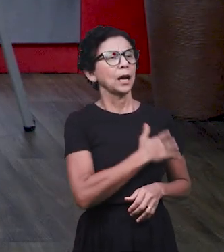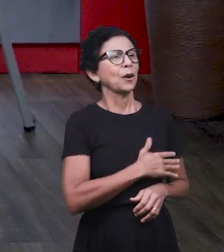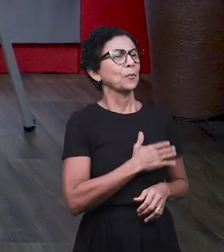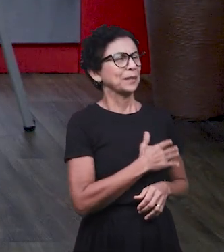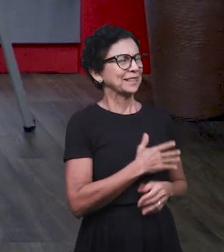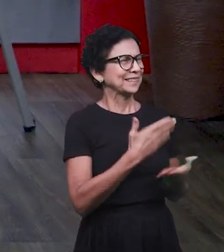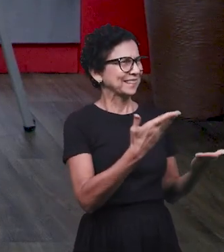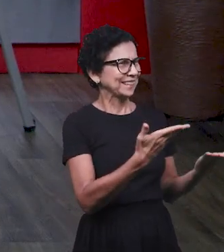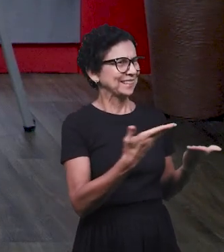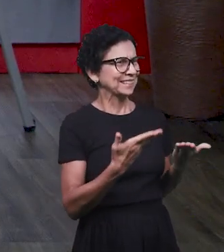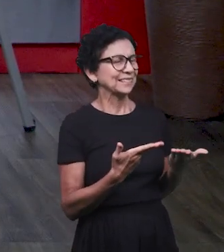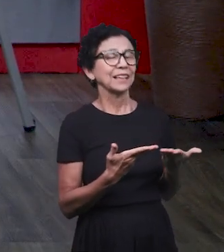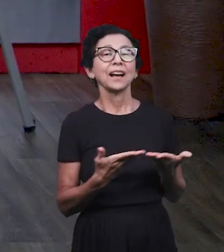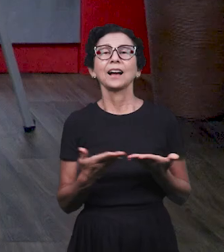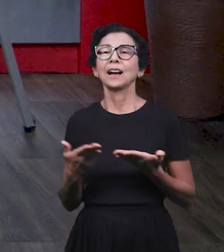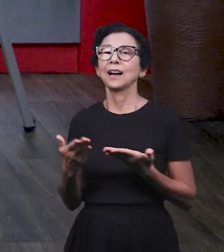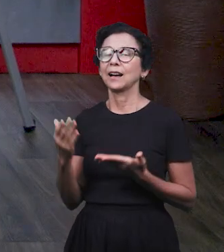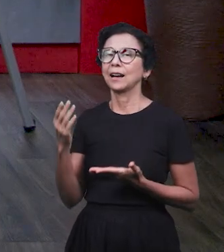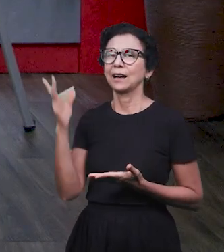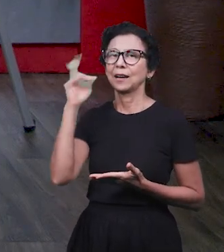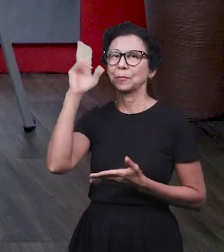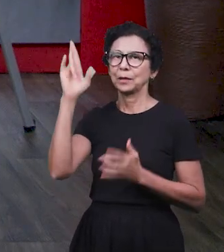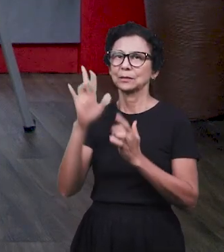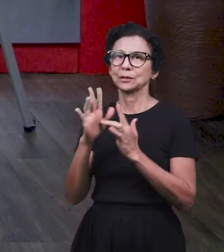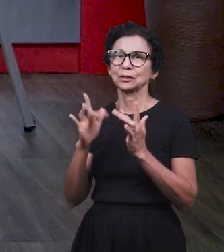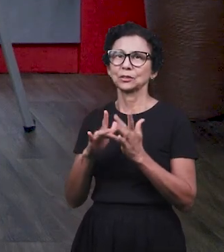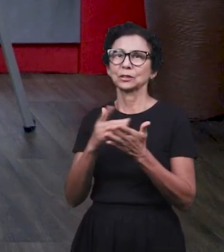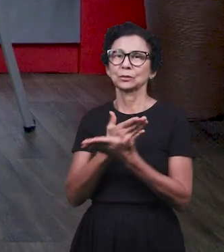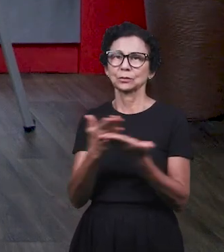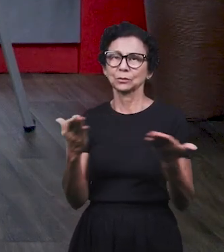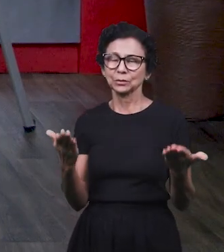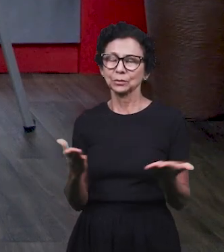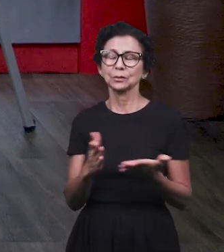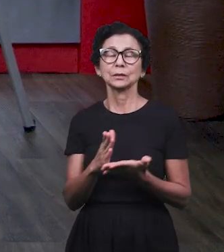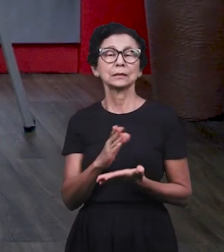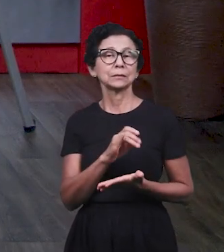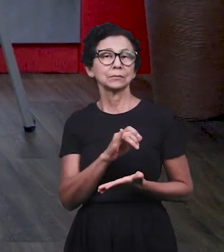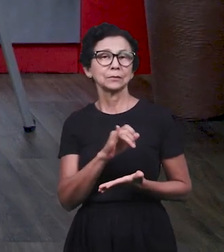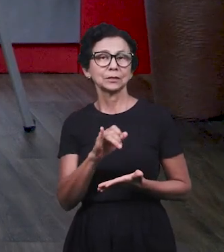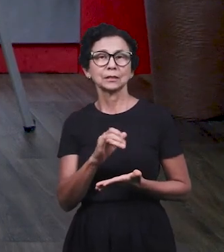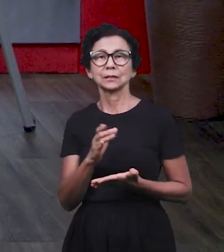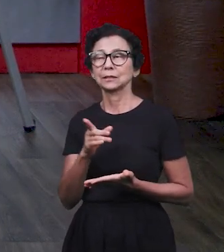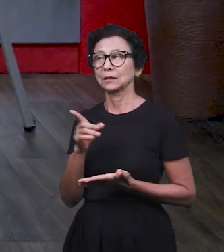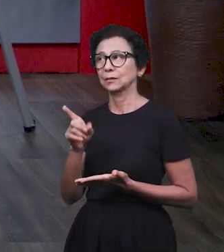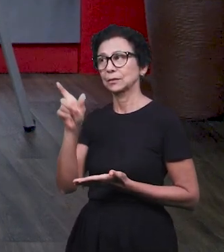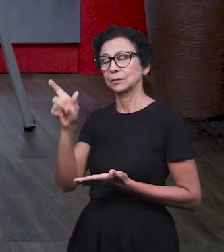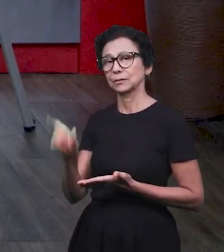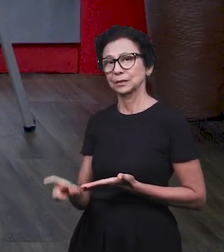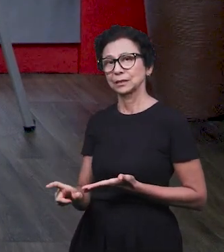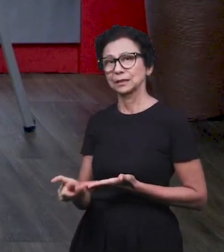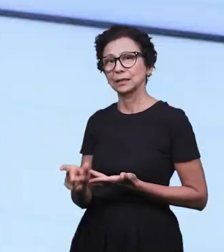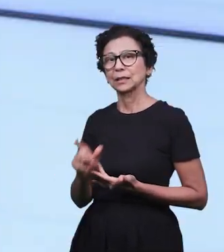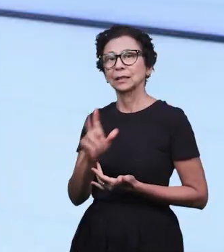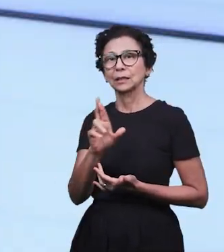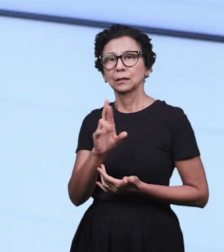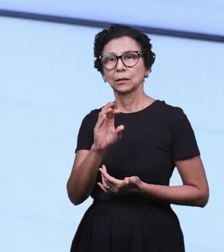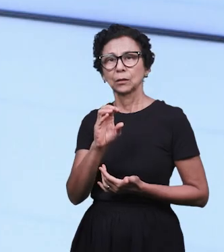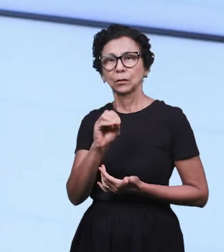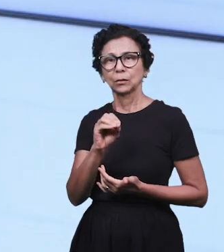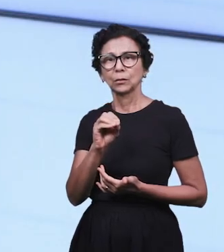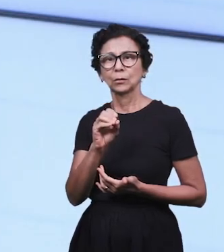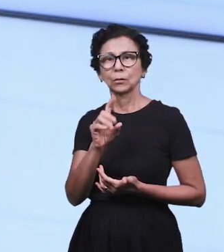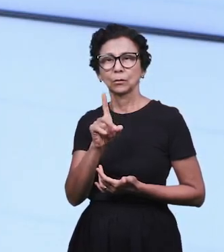quero saudar a todos com a paz do Senhor Jesus e dizer, Rodrigo, que é um prazer estar